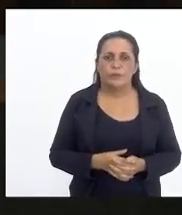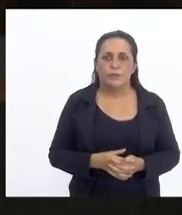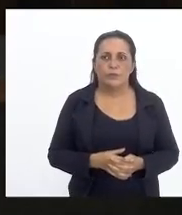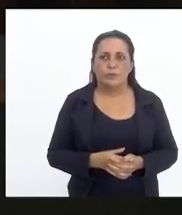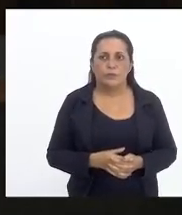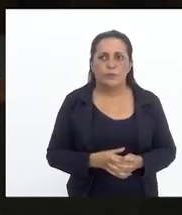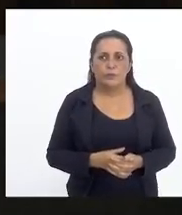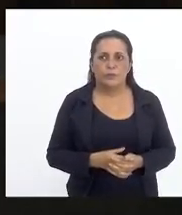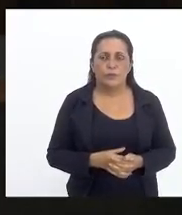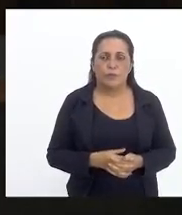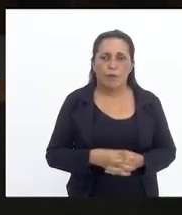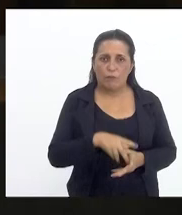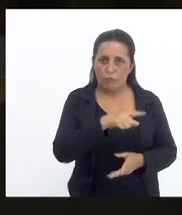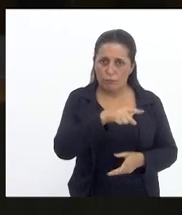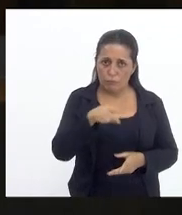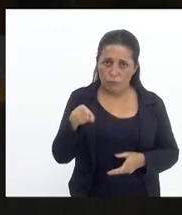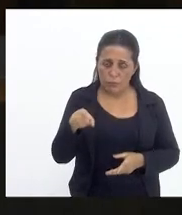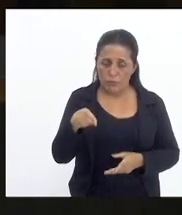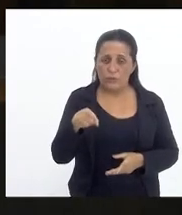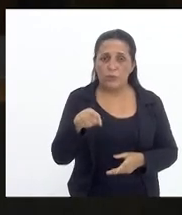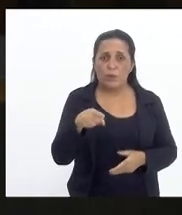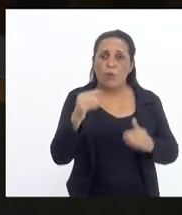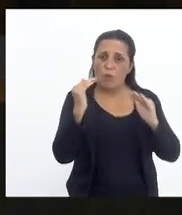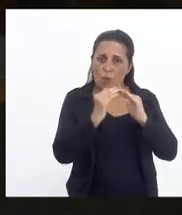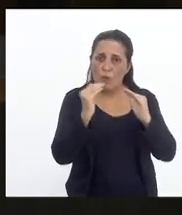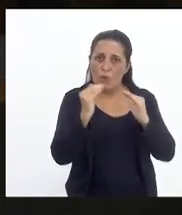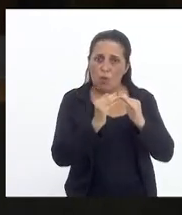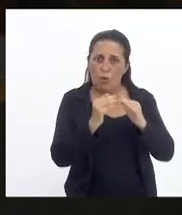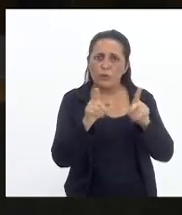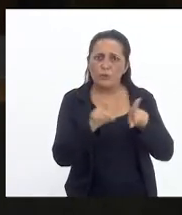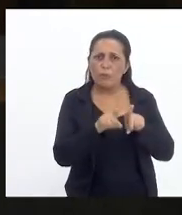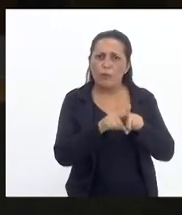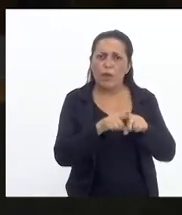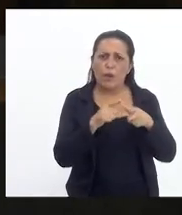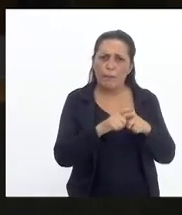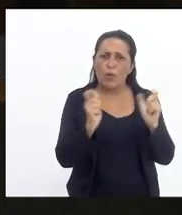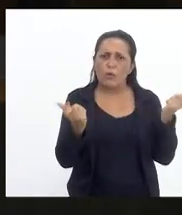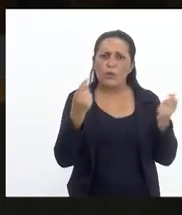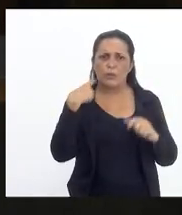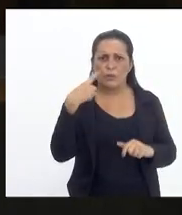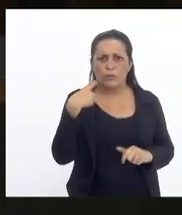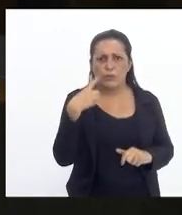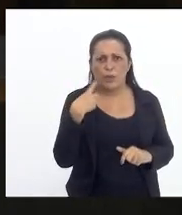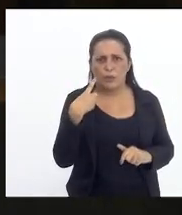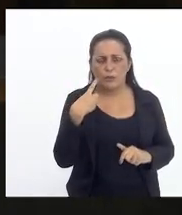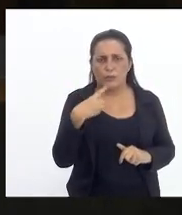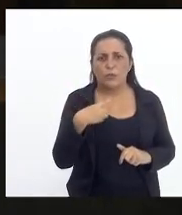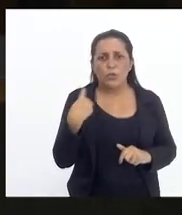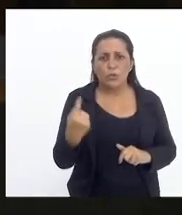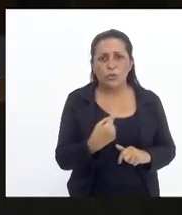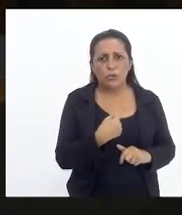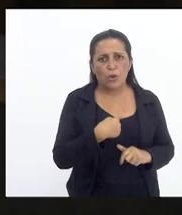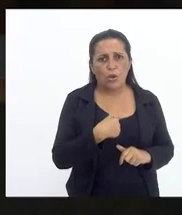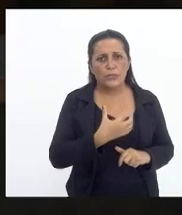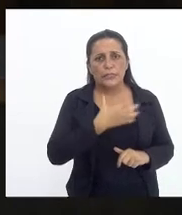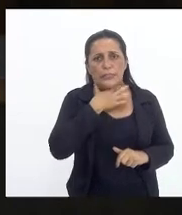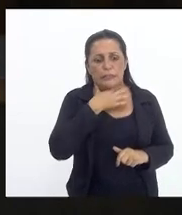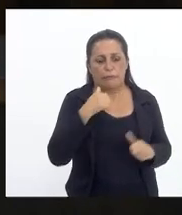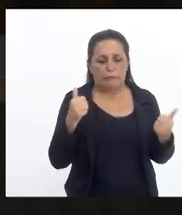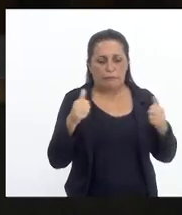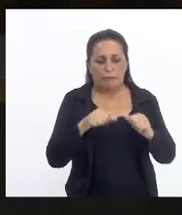vossa excelência concorda comigo e a maioria dos deputados que nós estamos numa crise